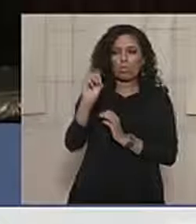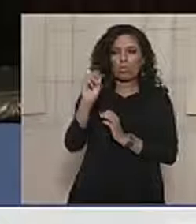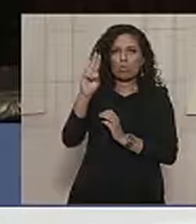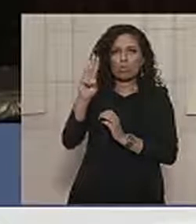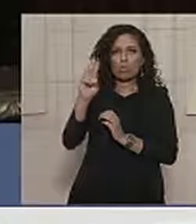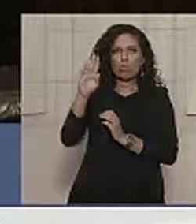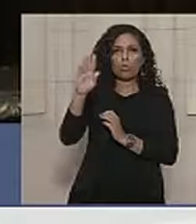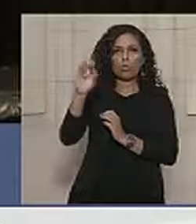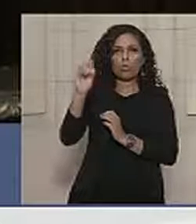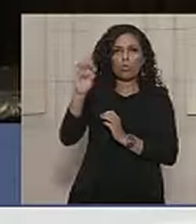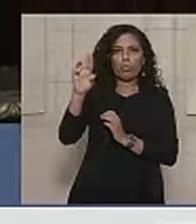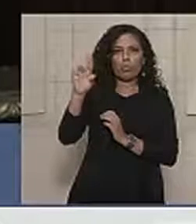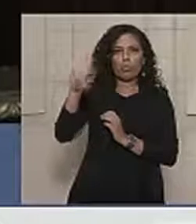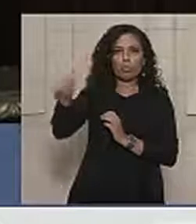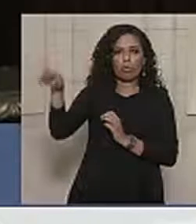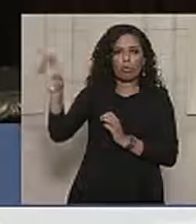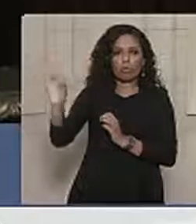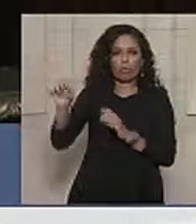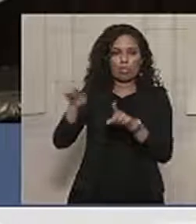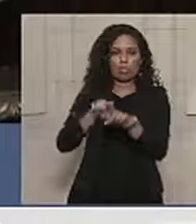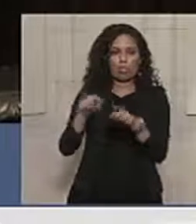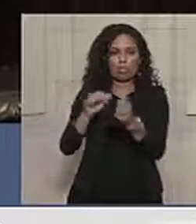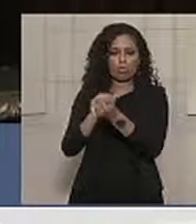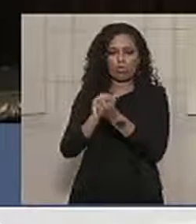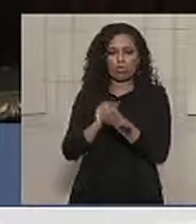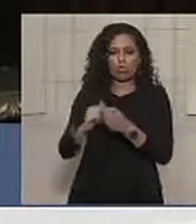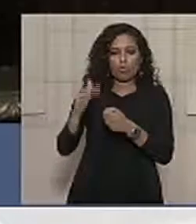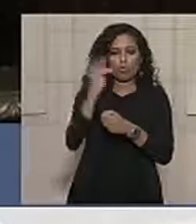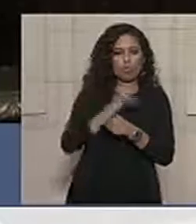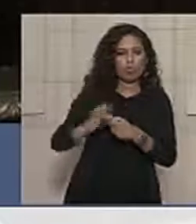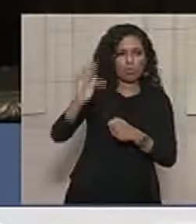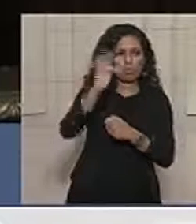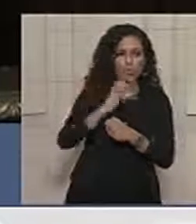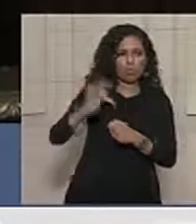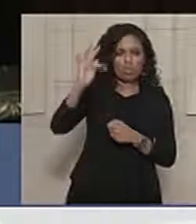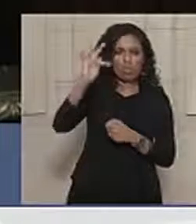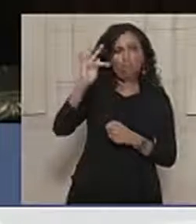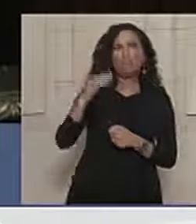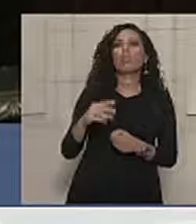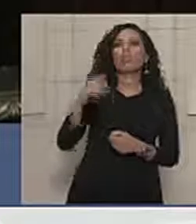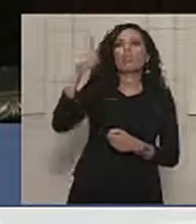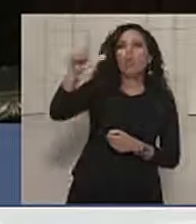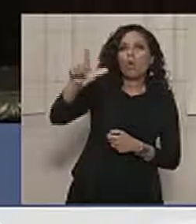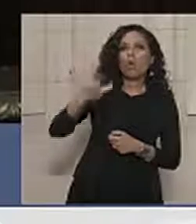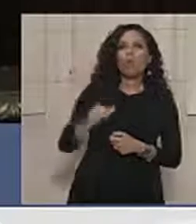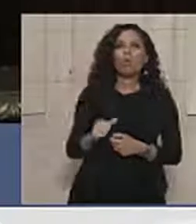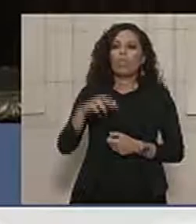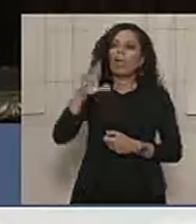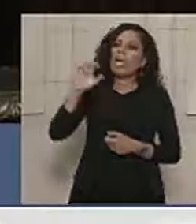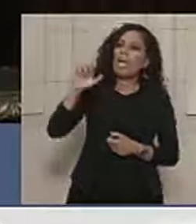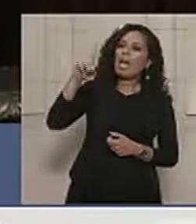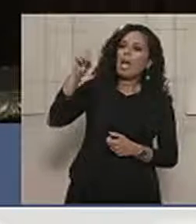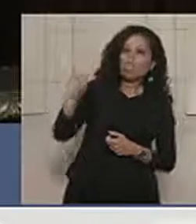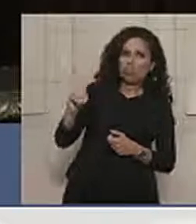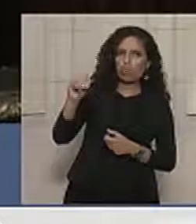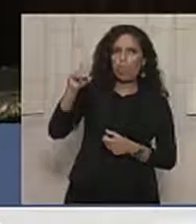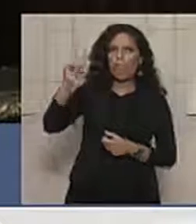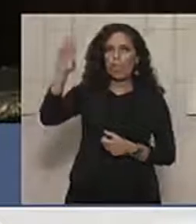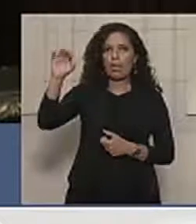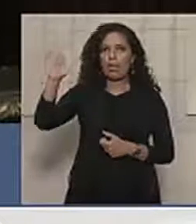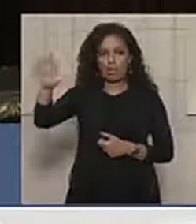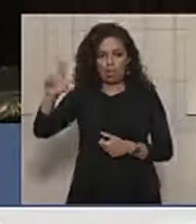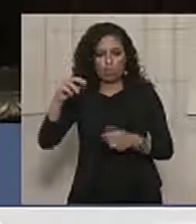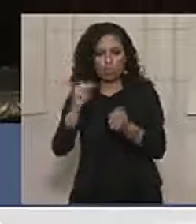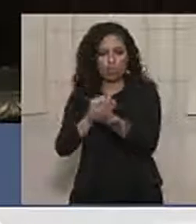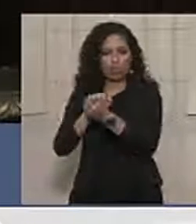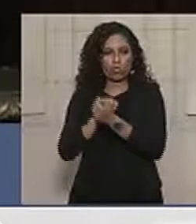outras universidades, em um coletivo chamado RED-BR, com parlamentares,